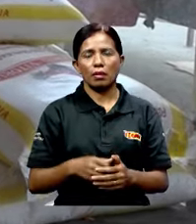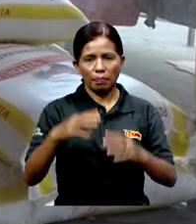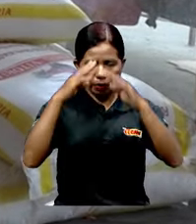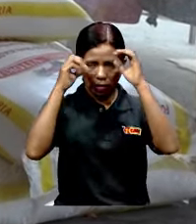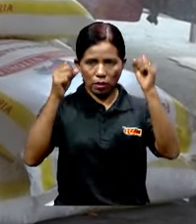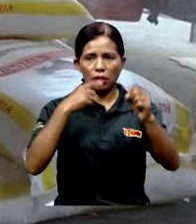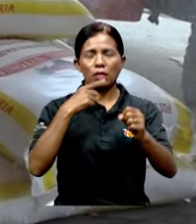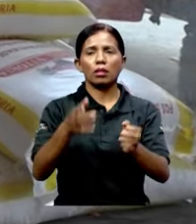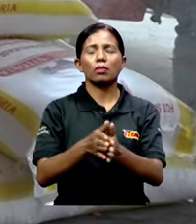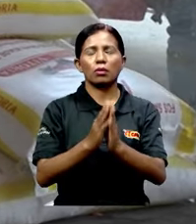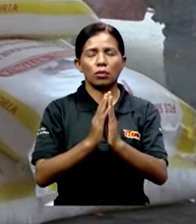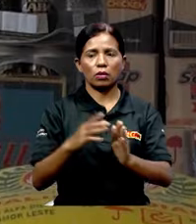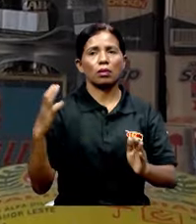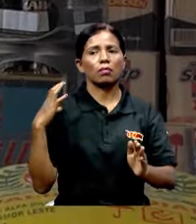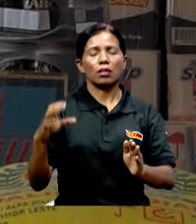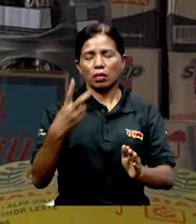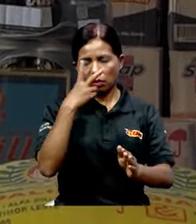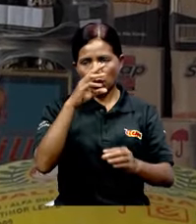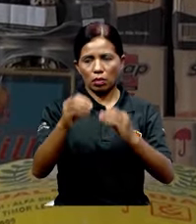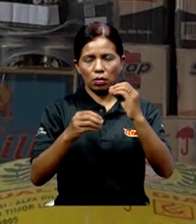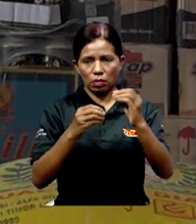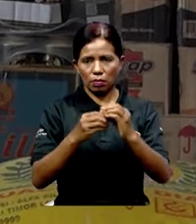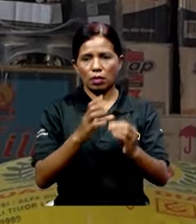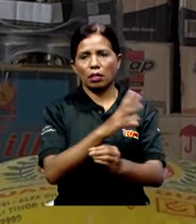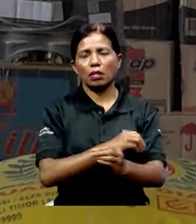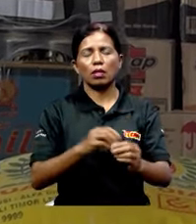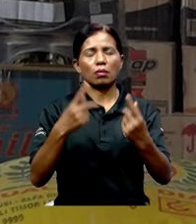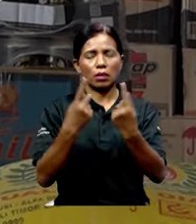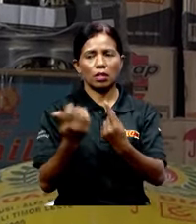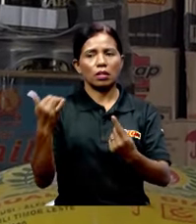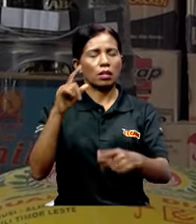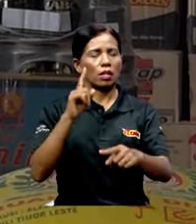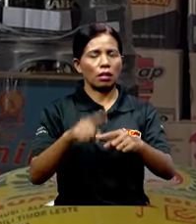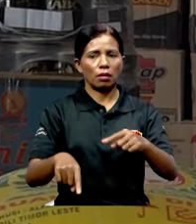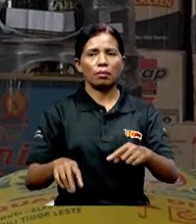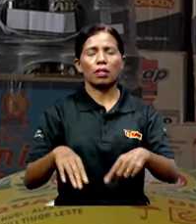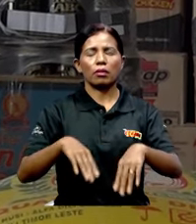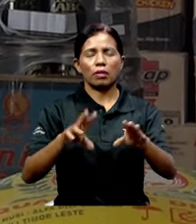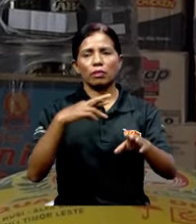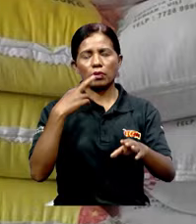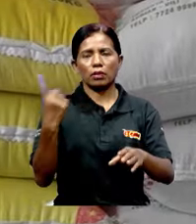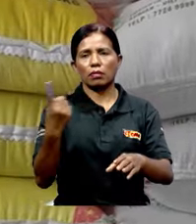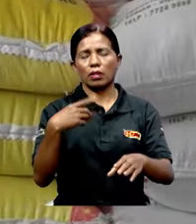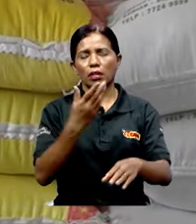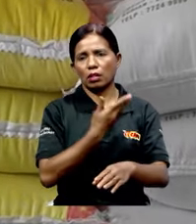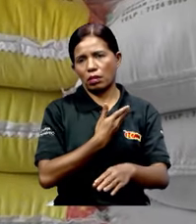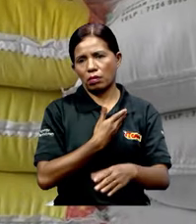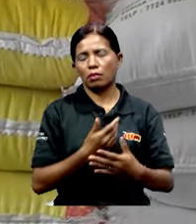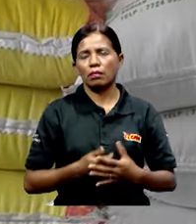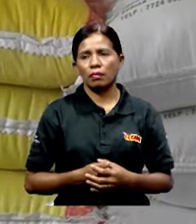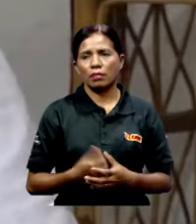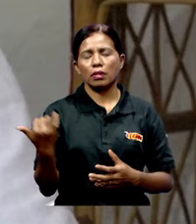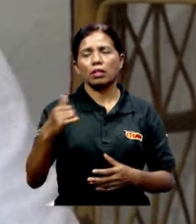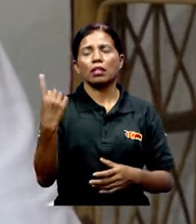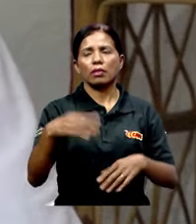usi autorare competente sira atu controla ho rigor nune empresa sira la bele manipula folin fos. Na quanto sira fan na fatin